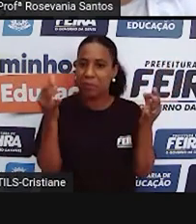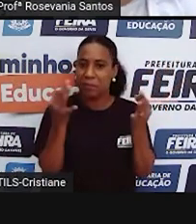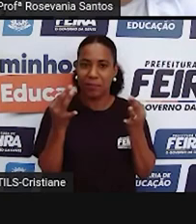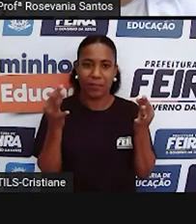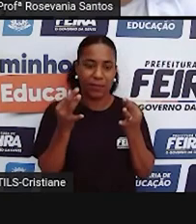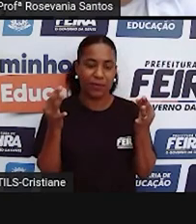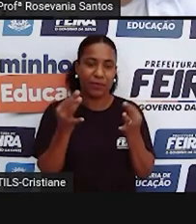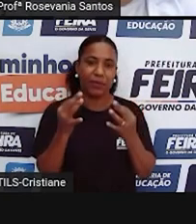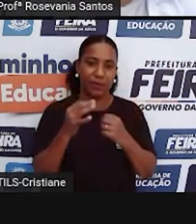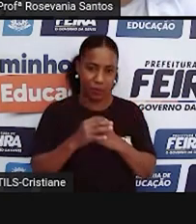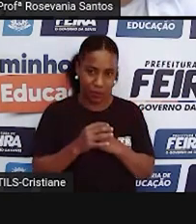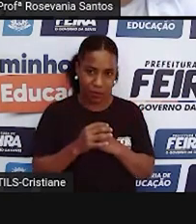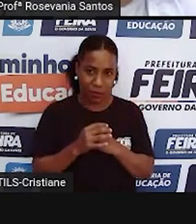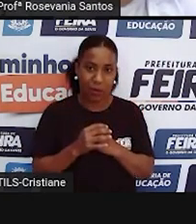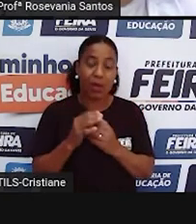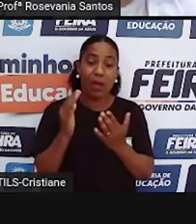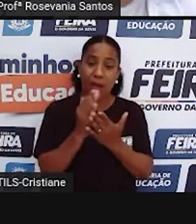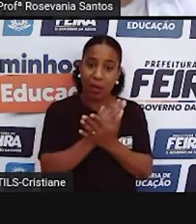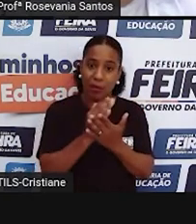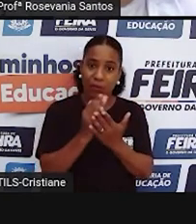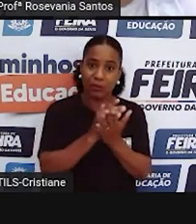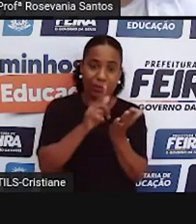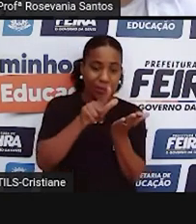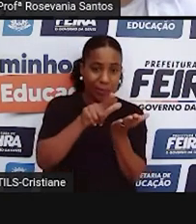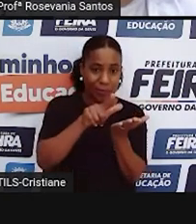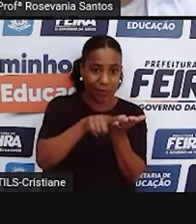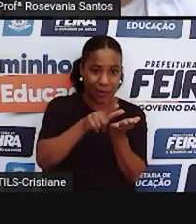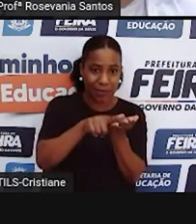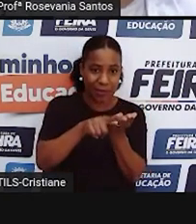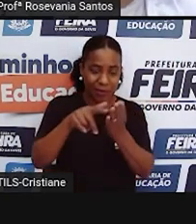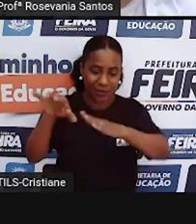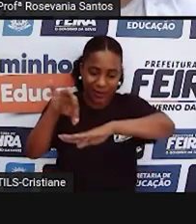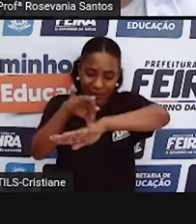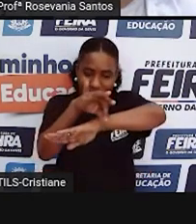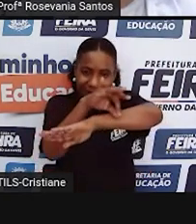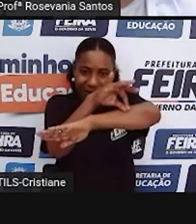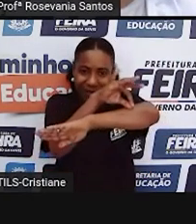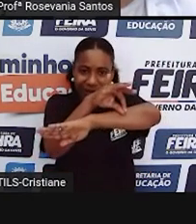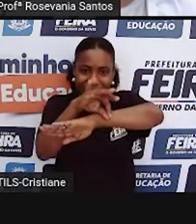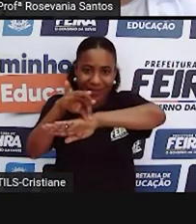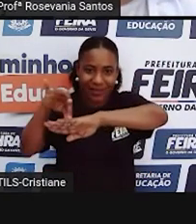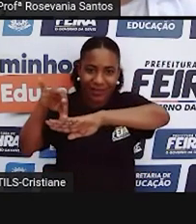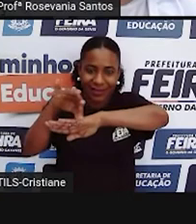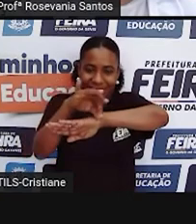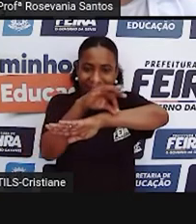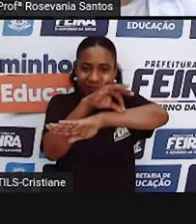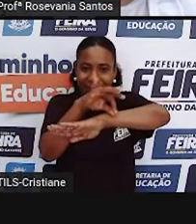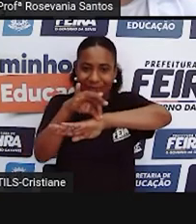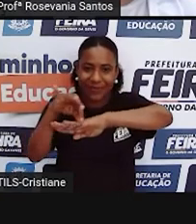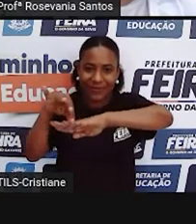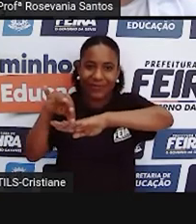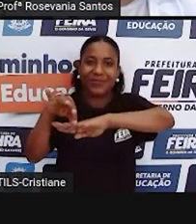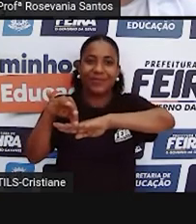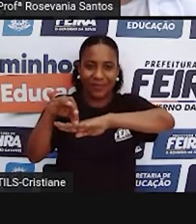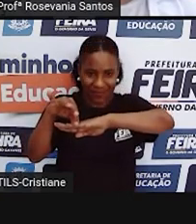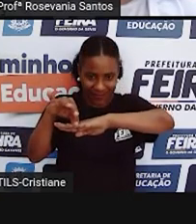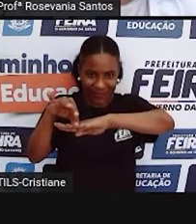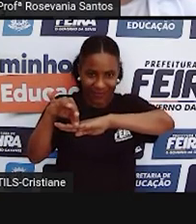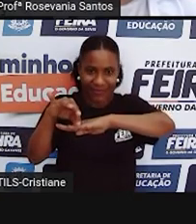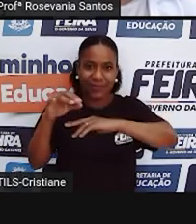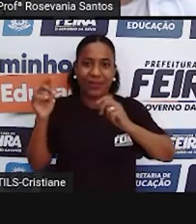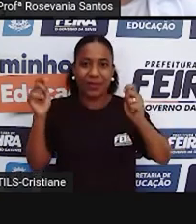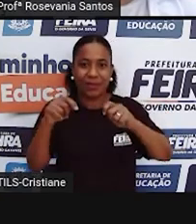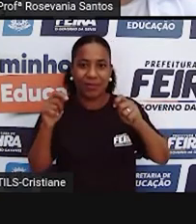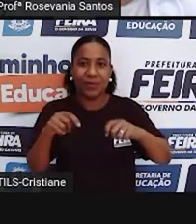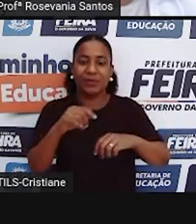centímetro, mas existe papel que é contado aqui, ó, que nem esses trapinhos que a gente tem aí. Aqui o lugar para botar